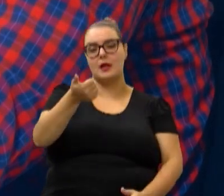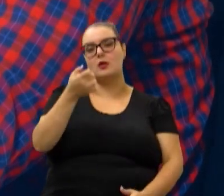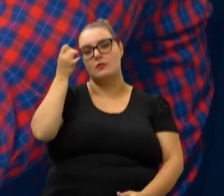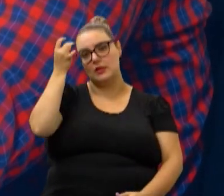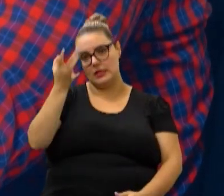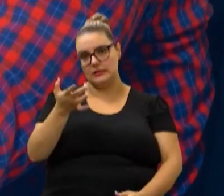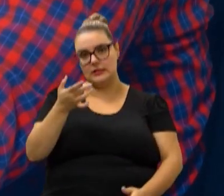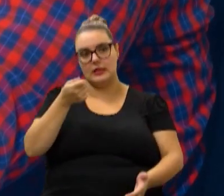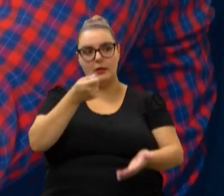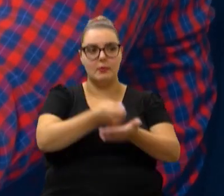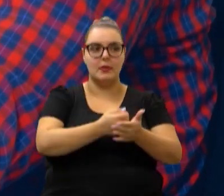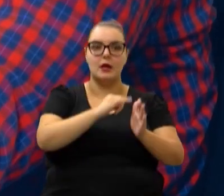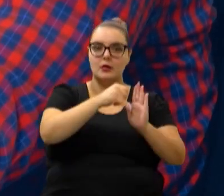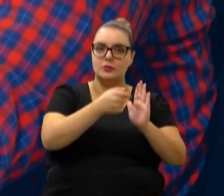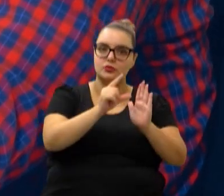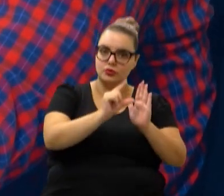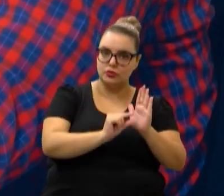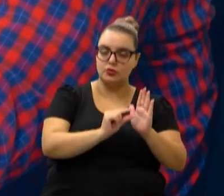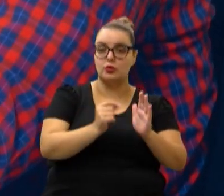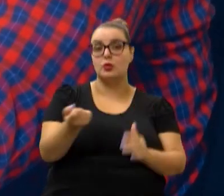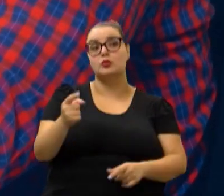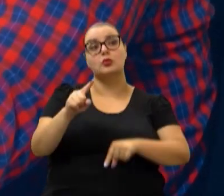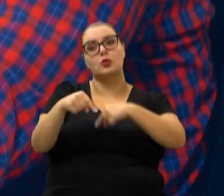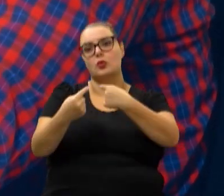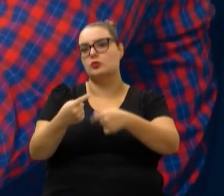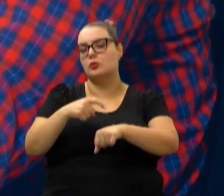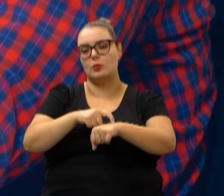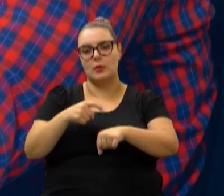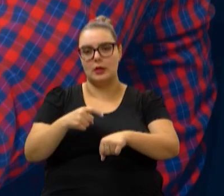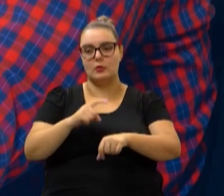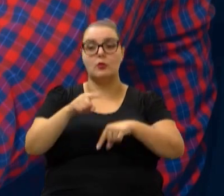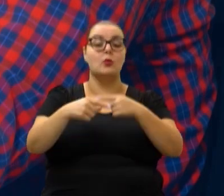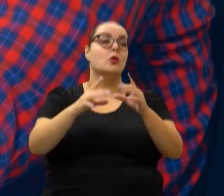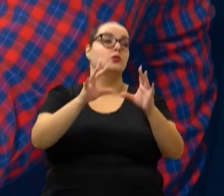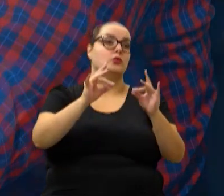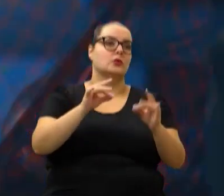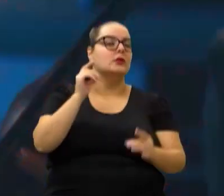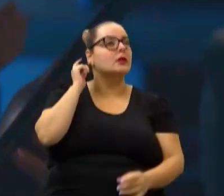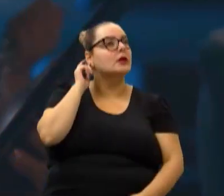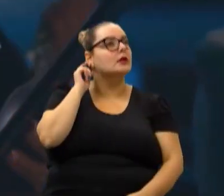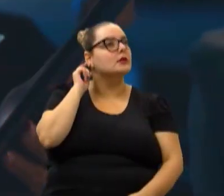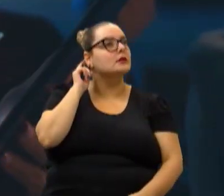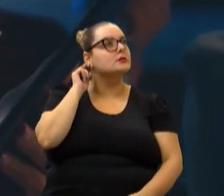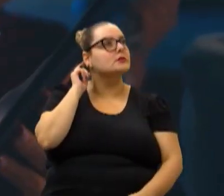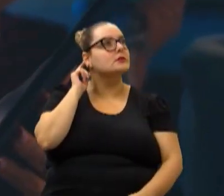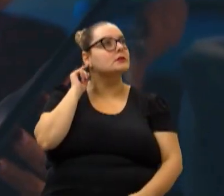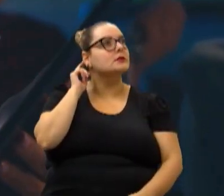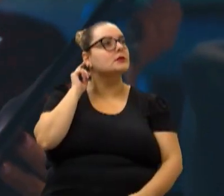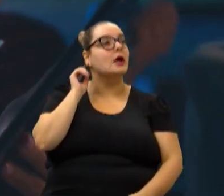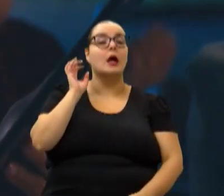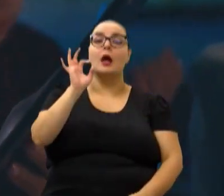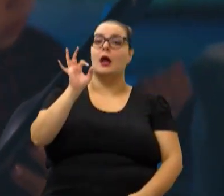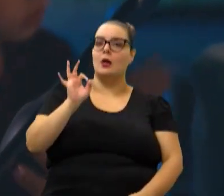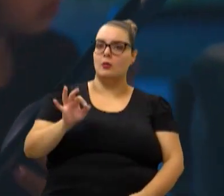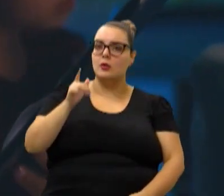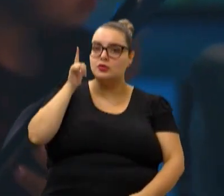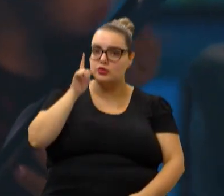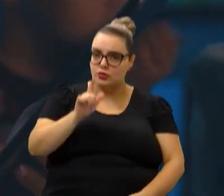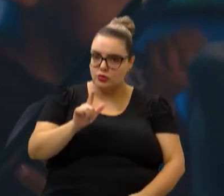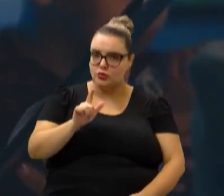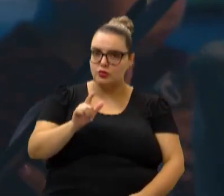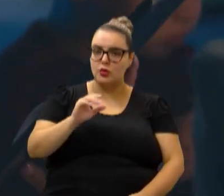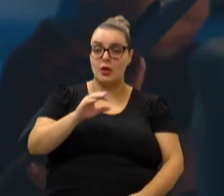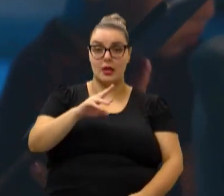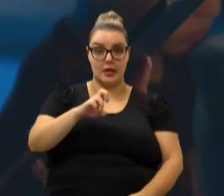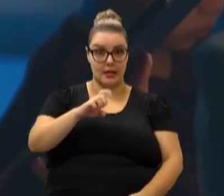pagando menos juros do que em outras situações. Outro detalhe, a chance